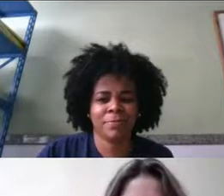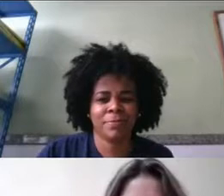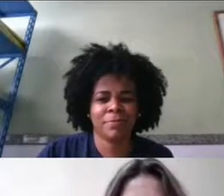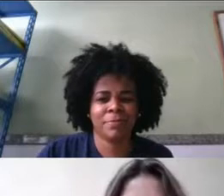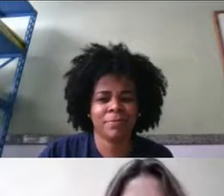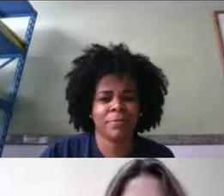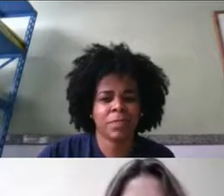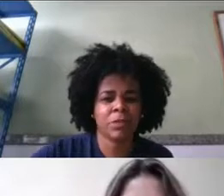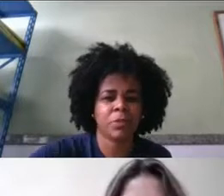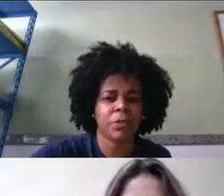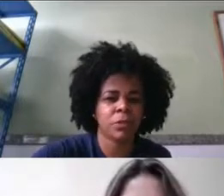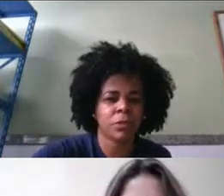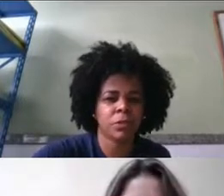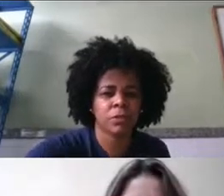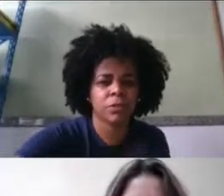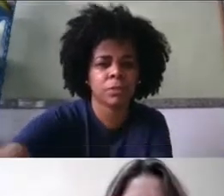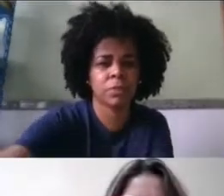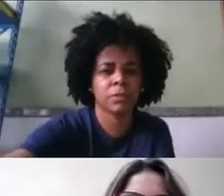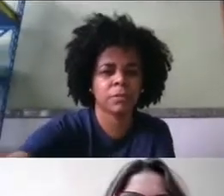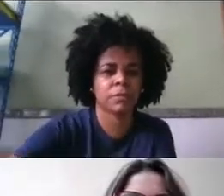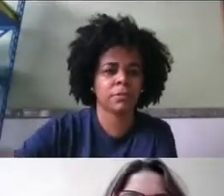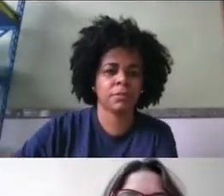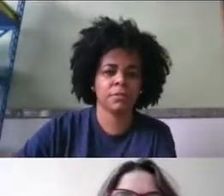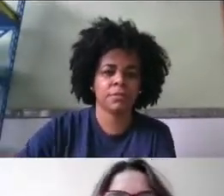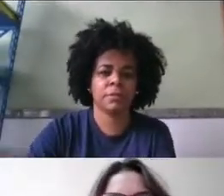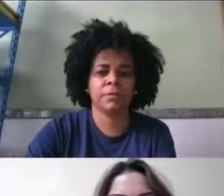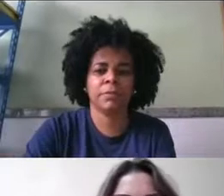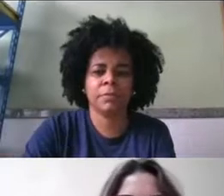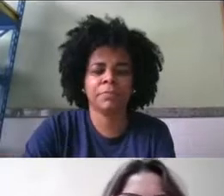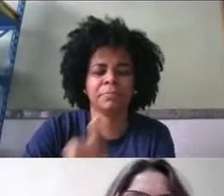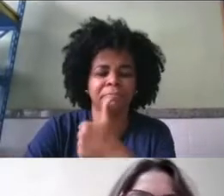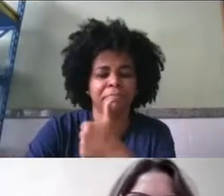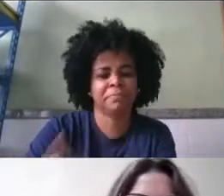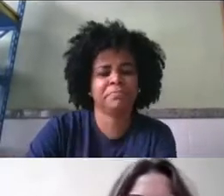Você. Tudo bem, está pronta? Estão ouvindo? Estamos.